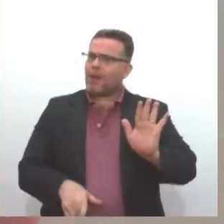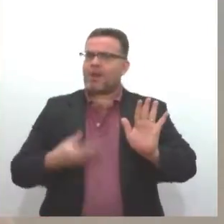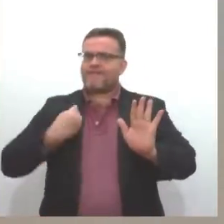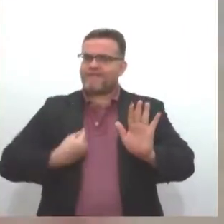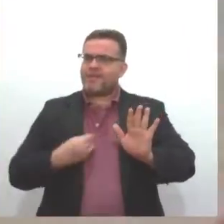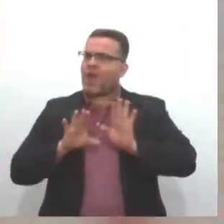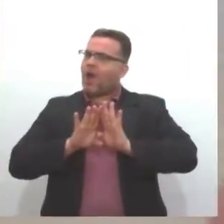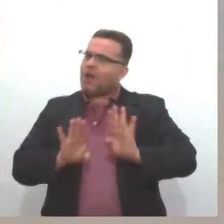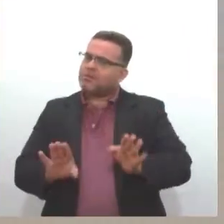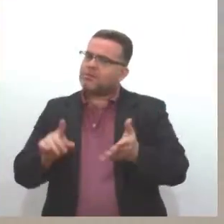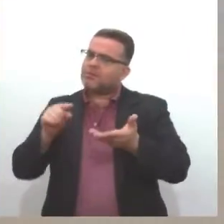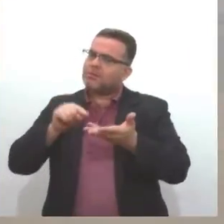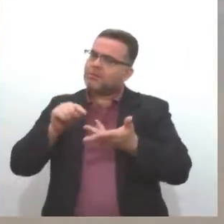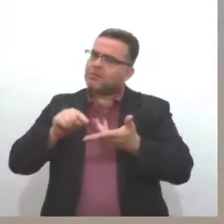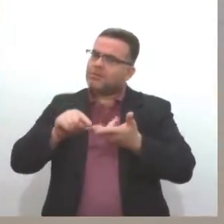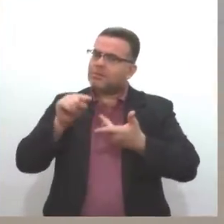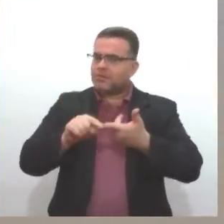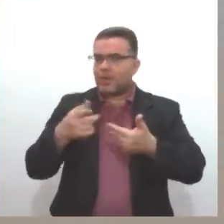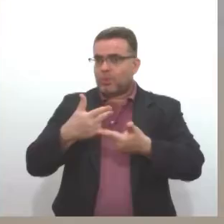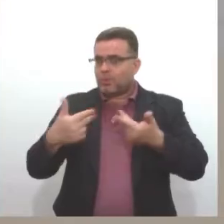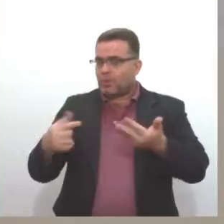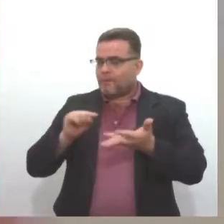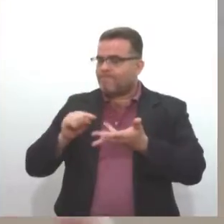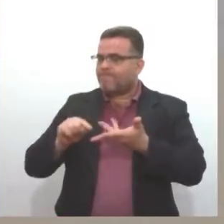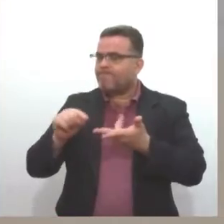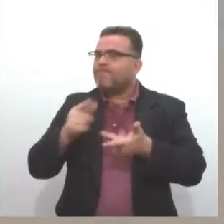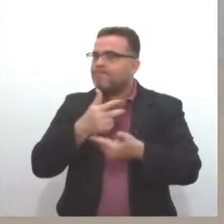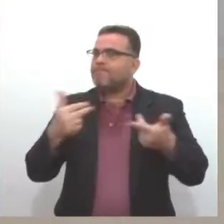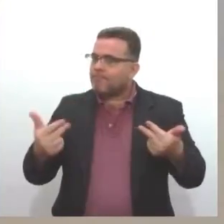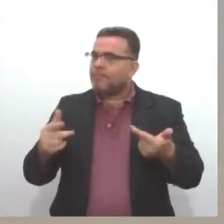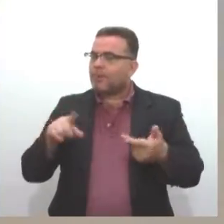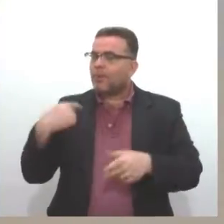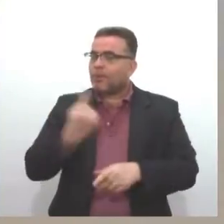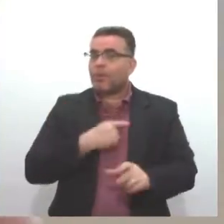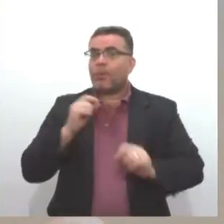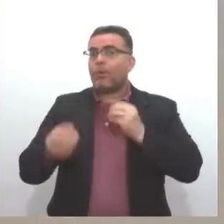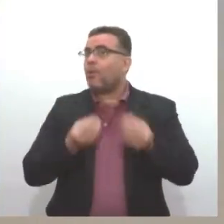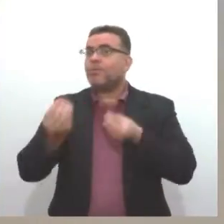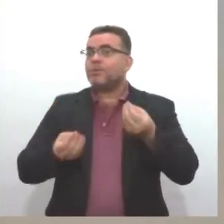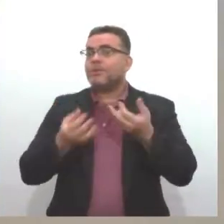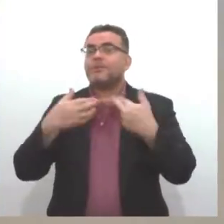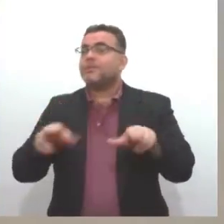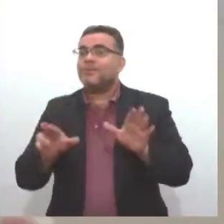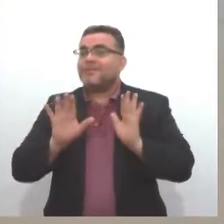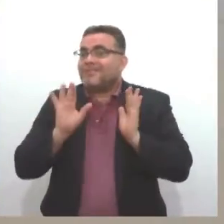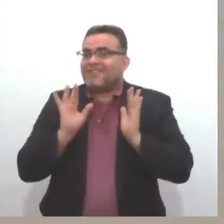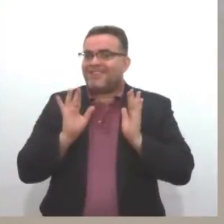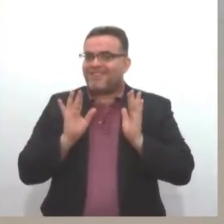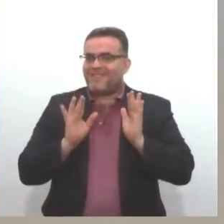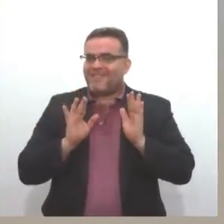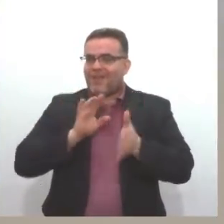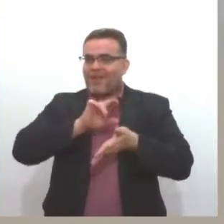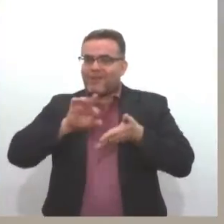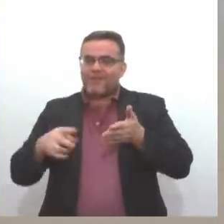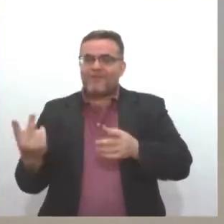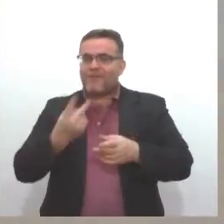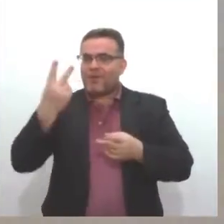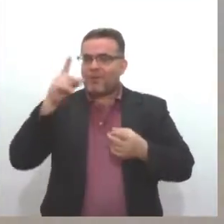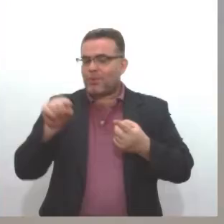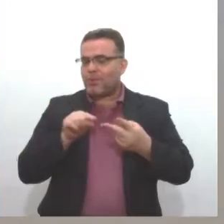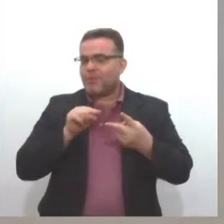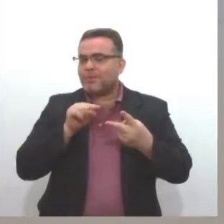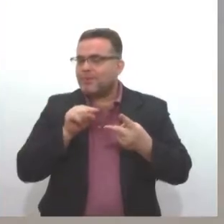assim, as coisas funcionam desse jeito. O que a gente faz com isso? Bom, aí a gente precisa entrar com essa dimensão de valores,